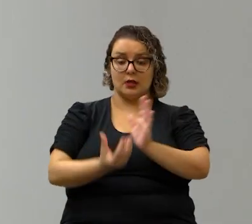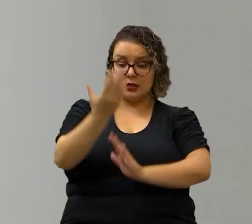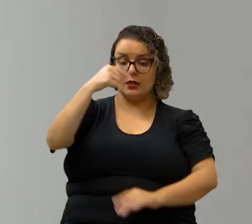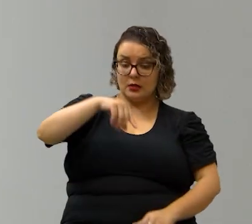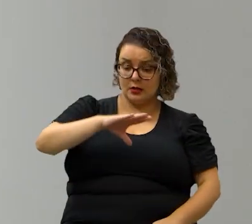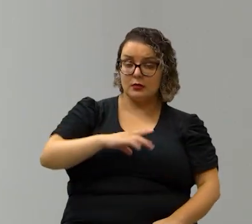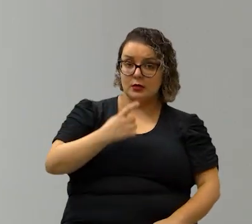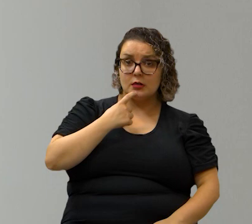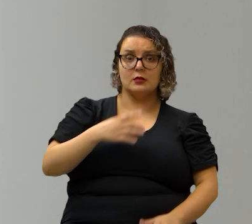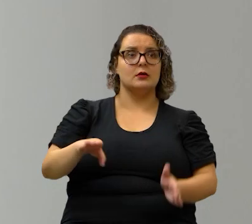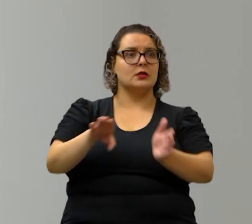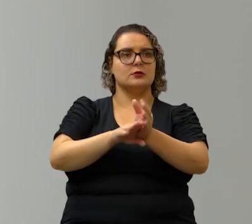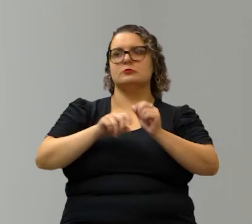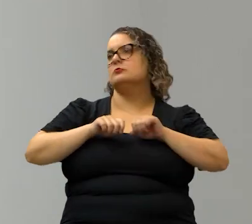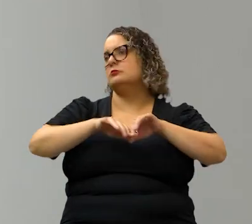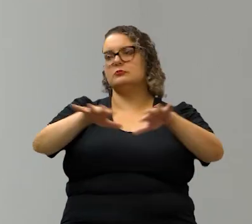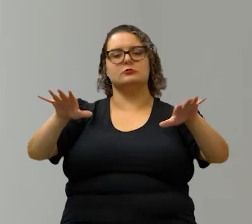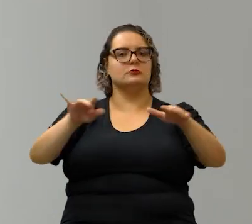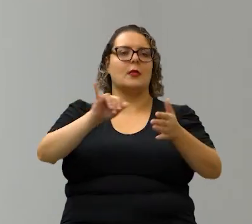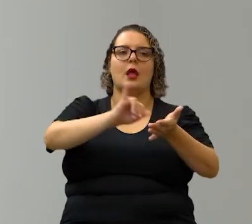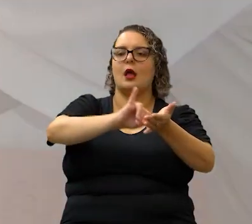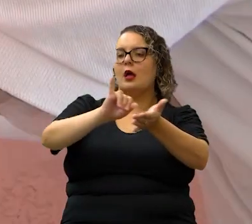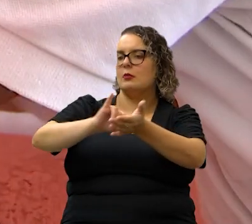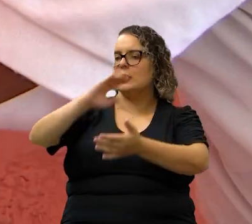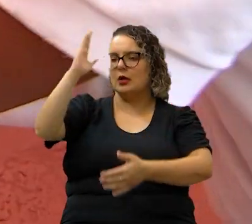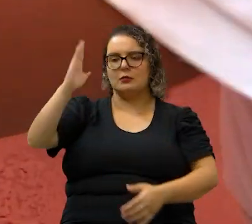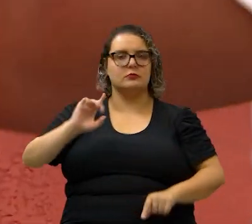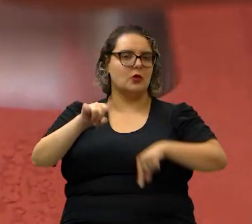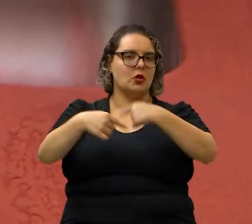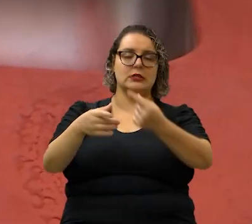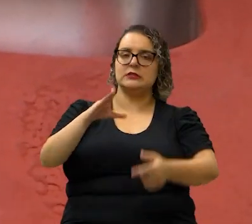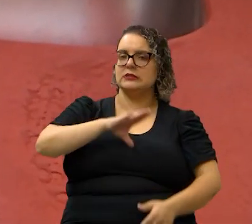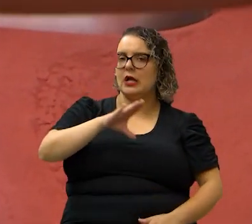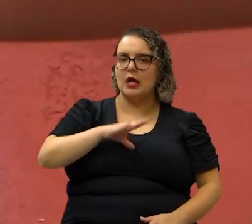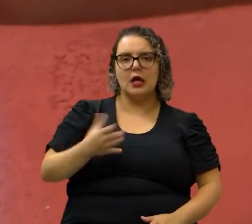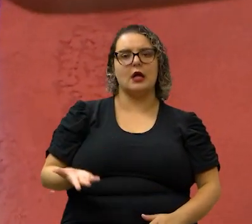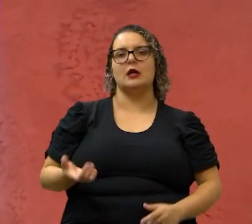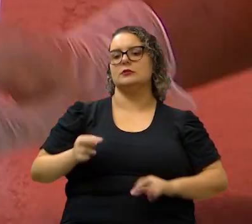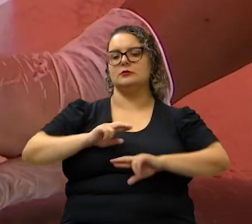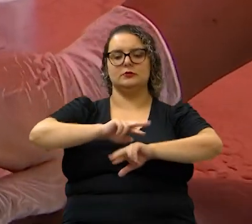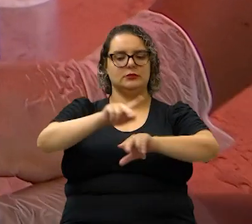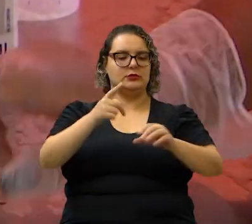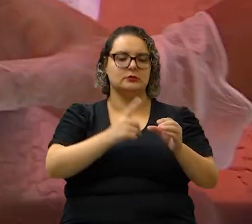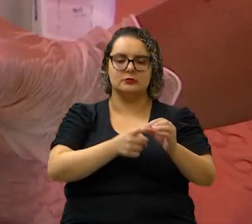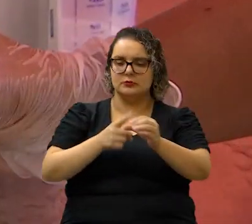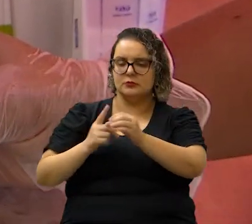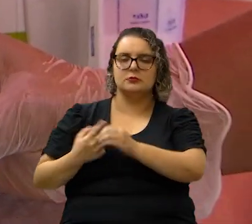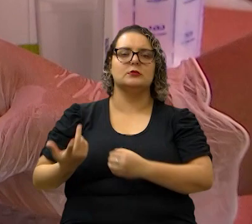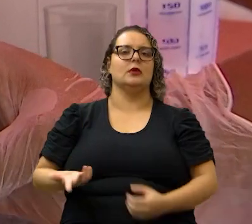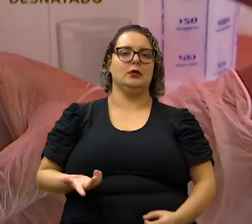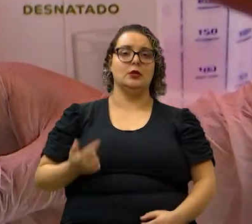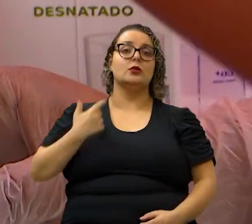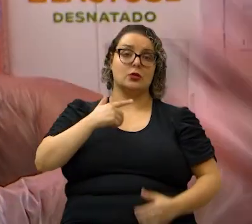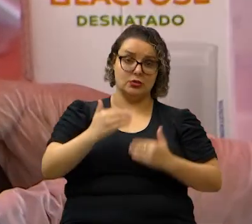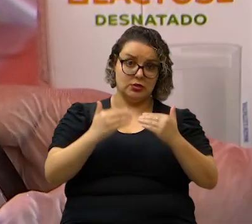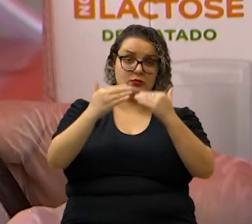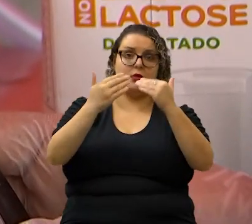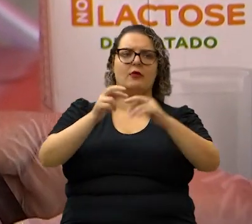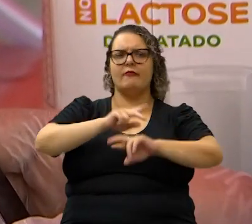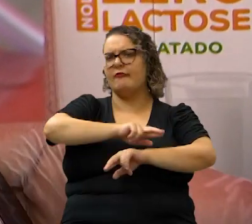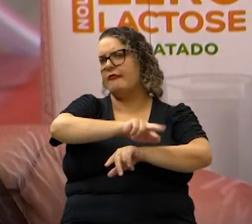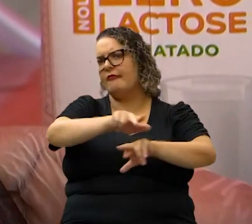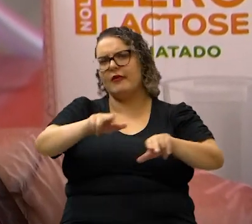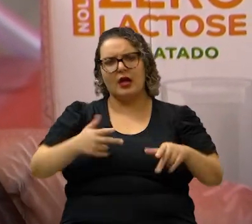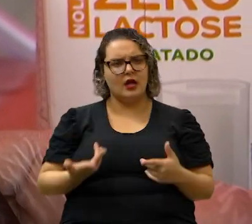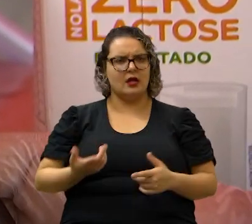está nascendo em Campinas que vai chegar em outras capitais do Brasil, em outras cidades. A gente está se desenvolvendo para isso.